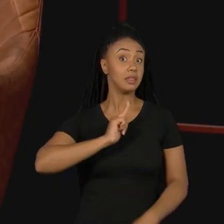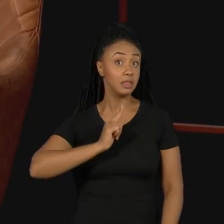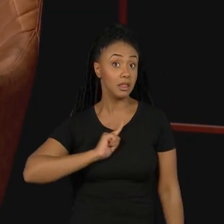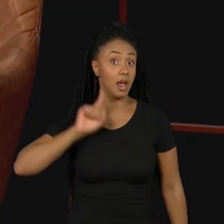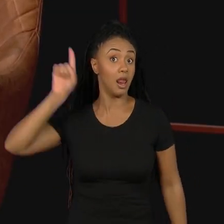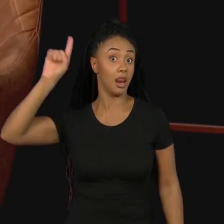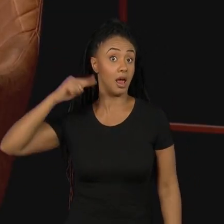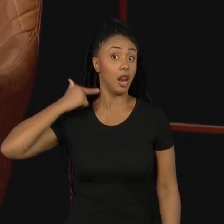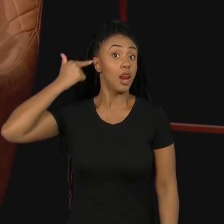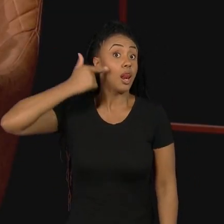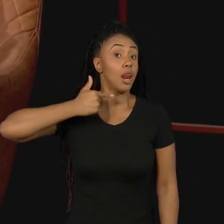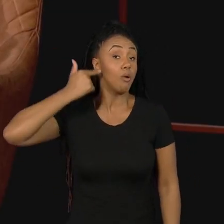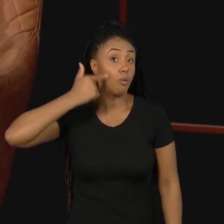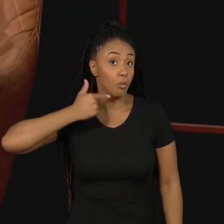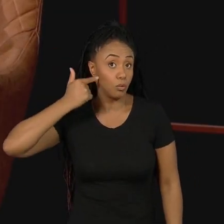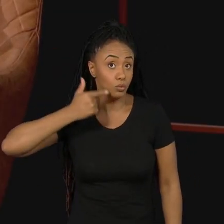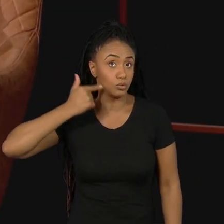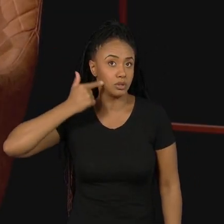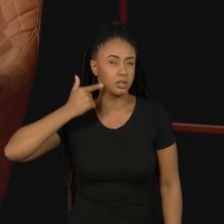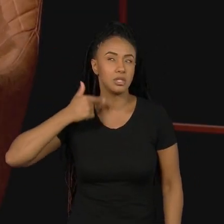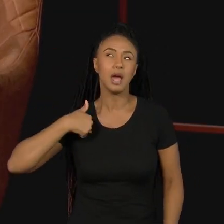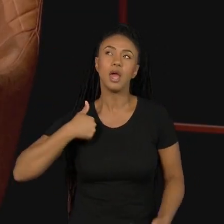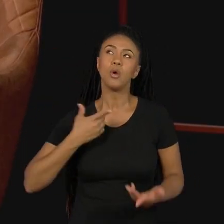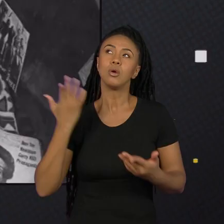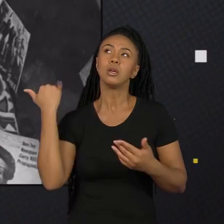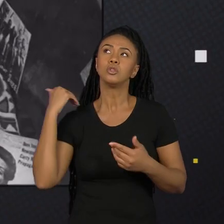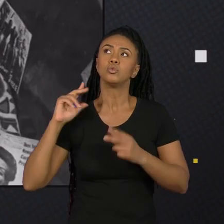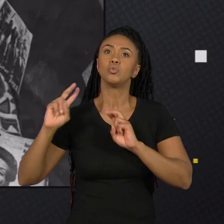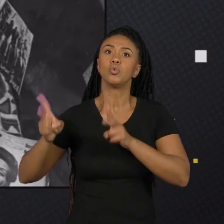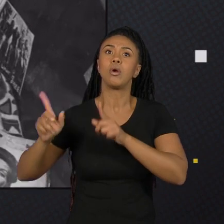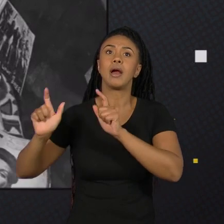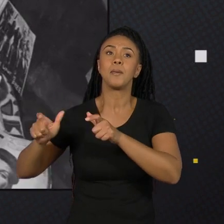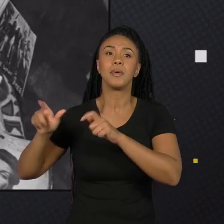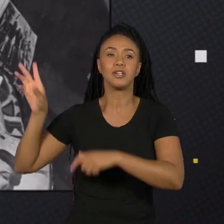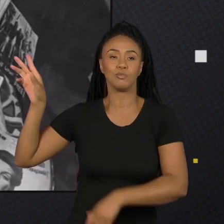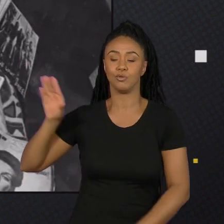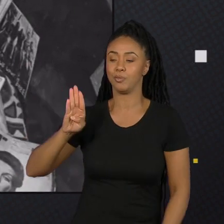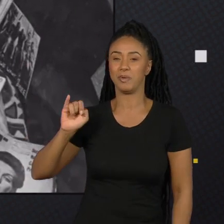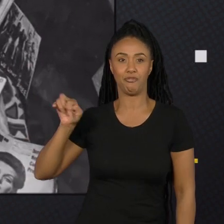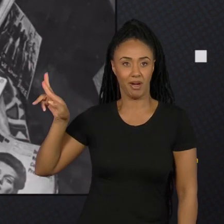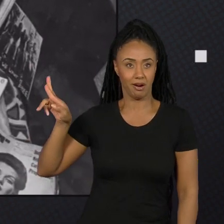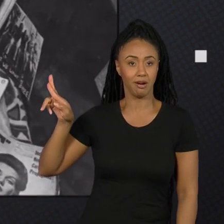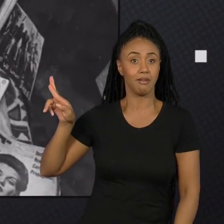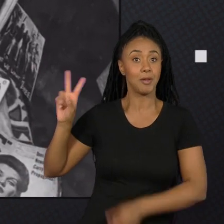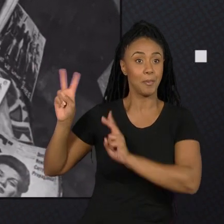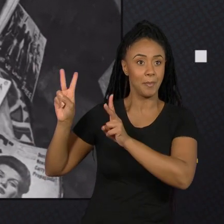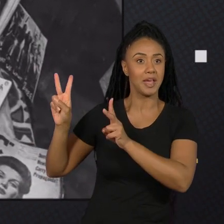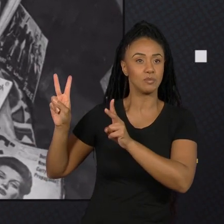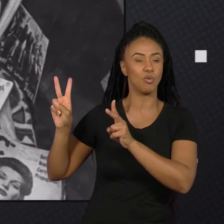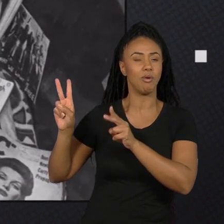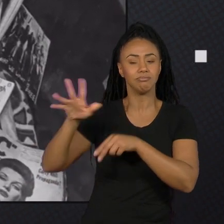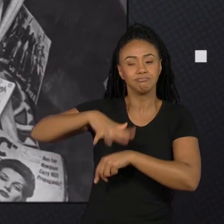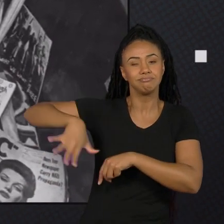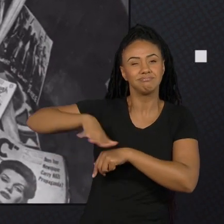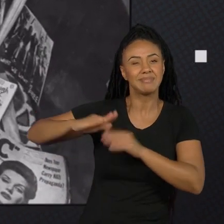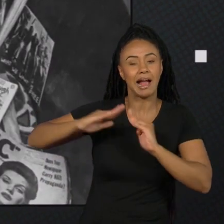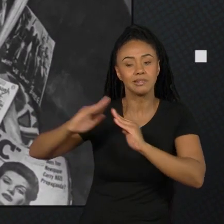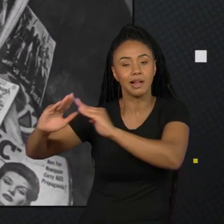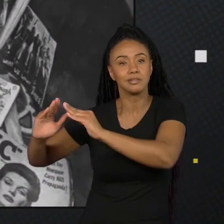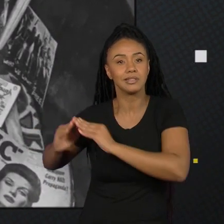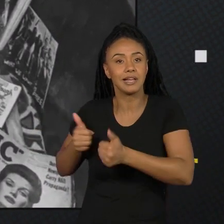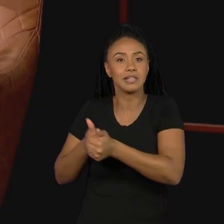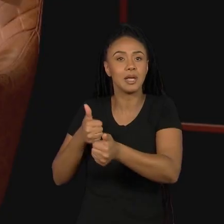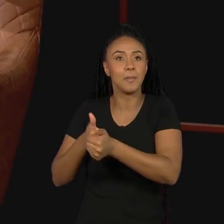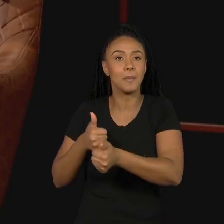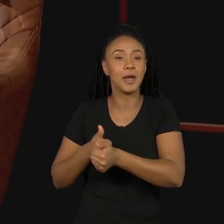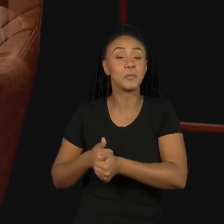Eu morava no mesmo lugar que o Bivar, grande Bivar. Antônio Bivar, saudoso. E uma noite eu estava frente da lareira e por baixo da porta